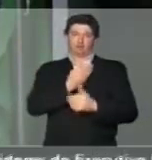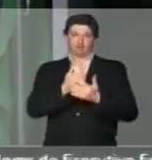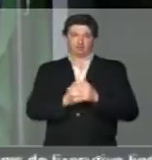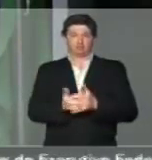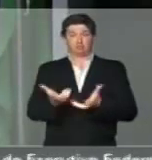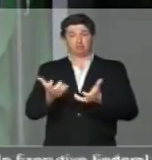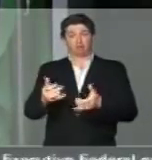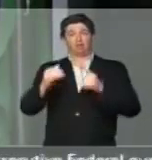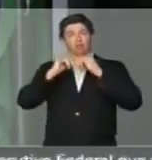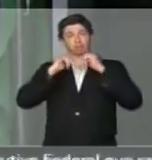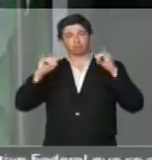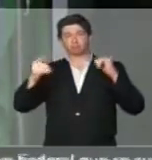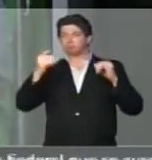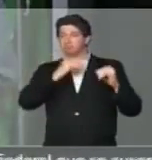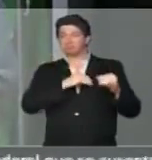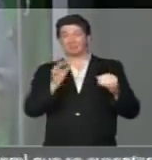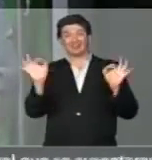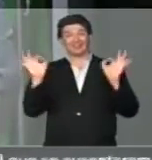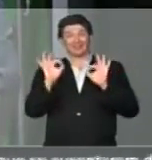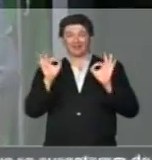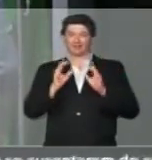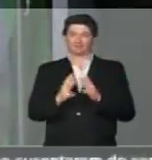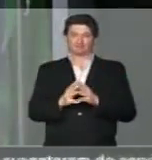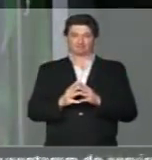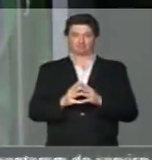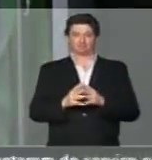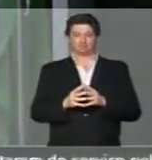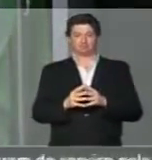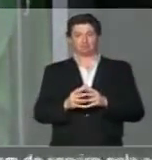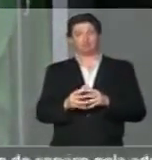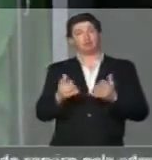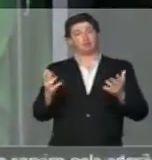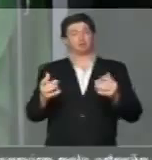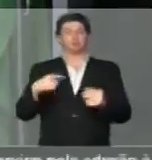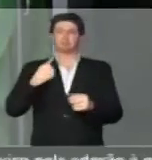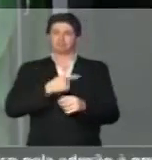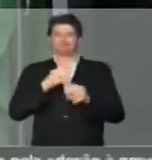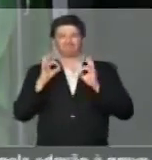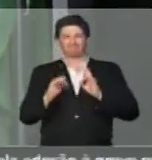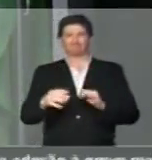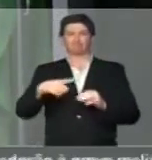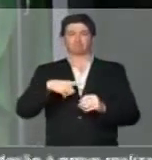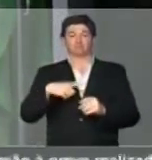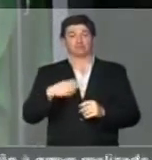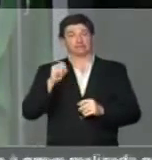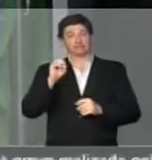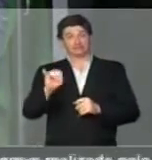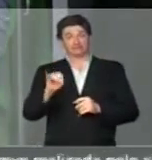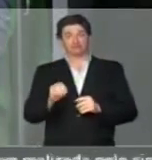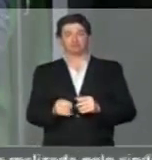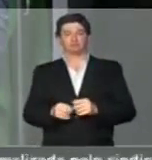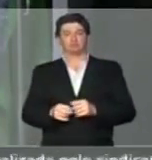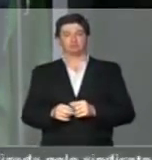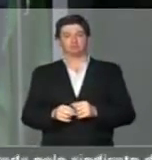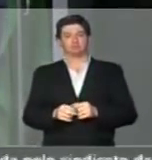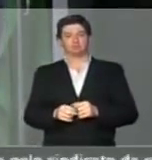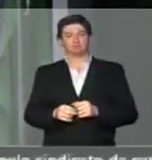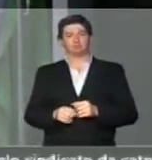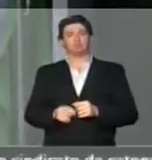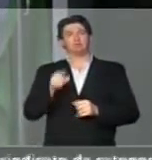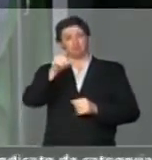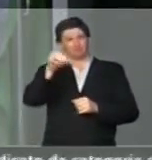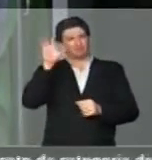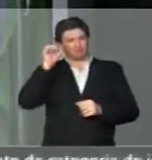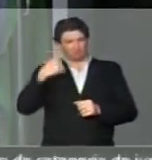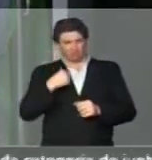que faça esse trabalho espiritual. E temos certeza, se você que está me